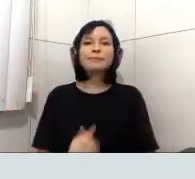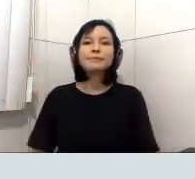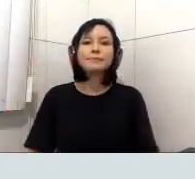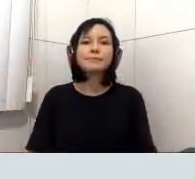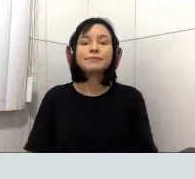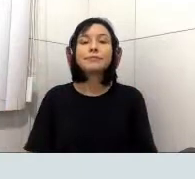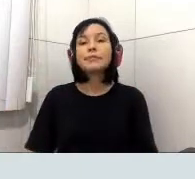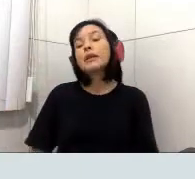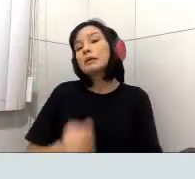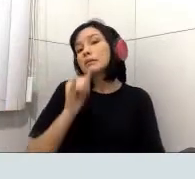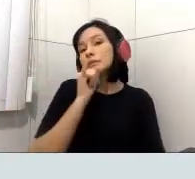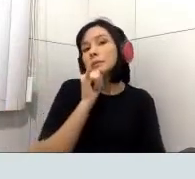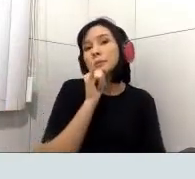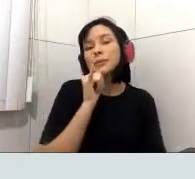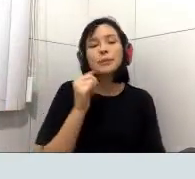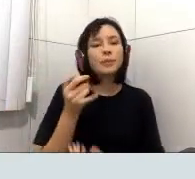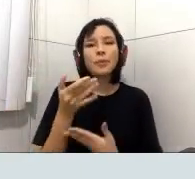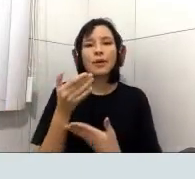começo e final,